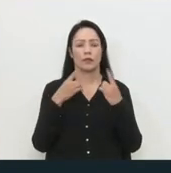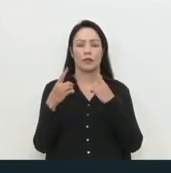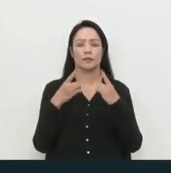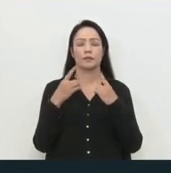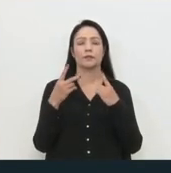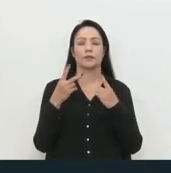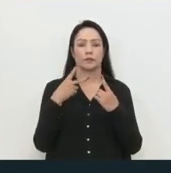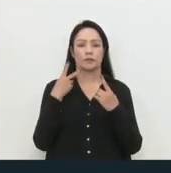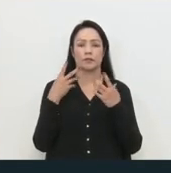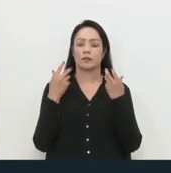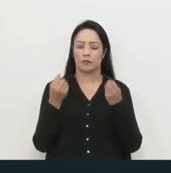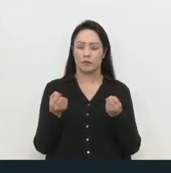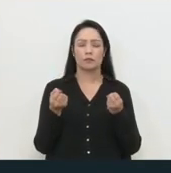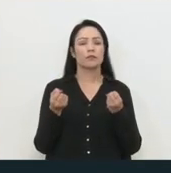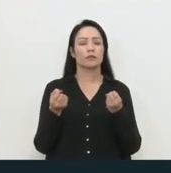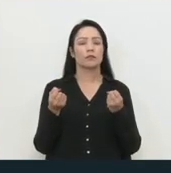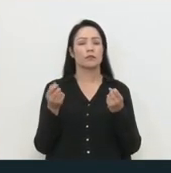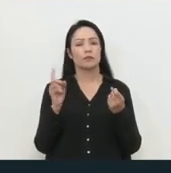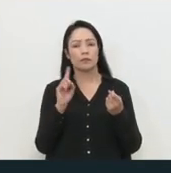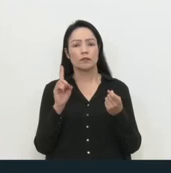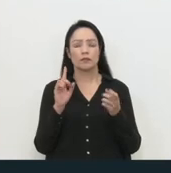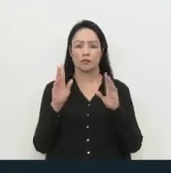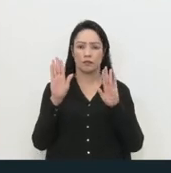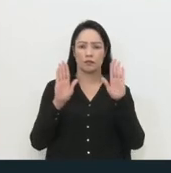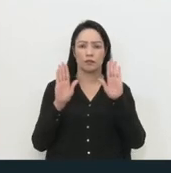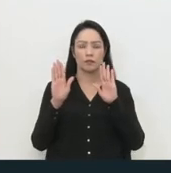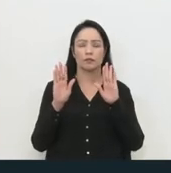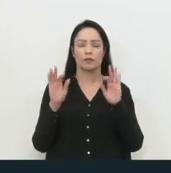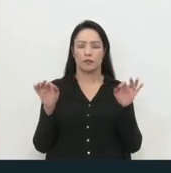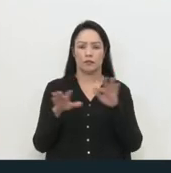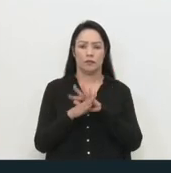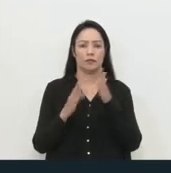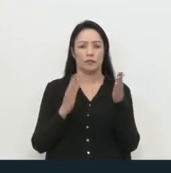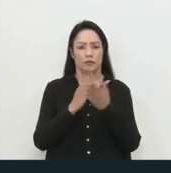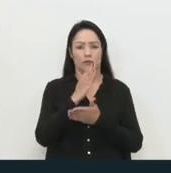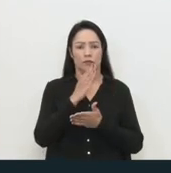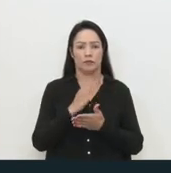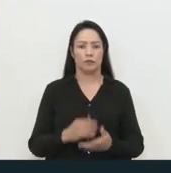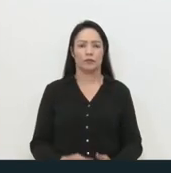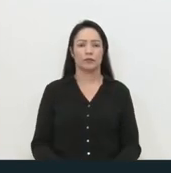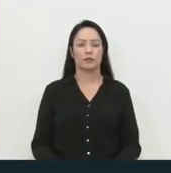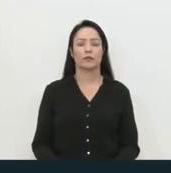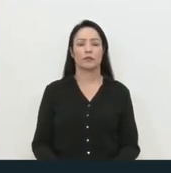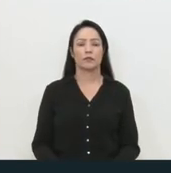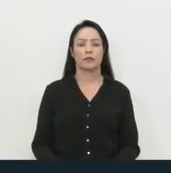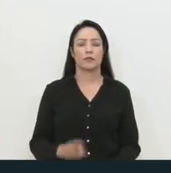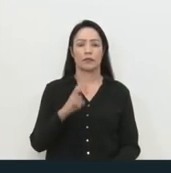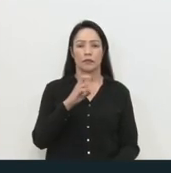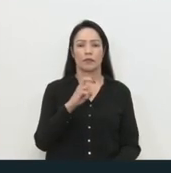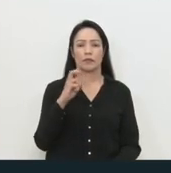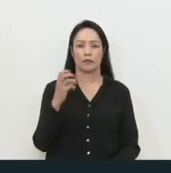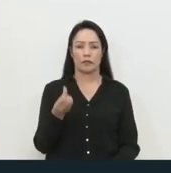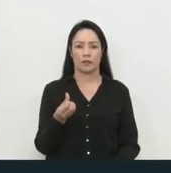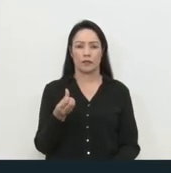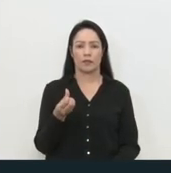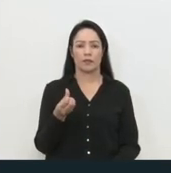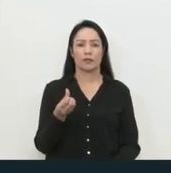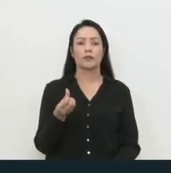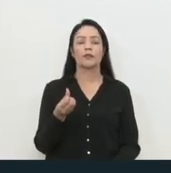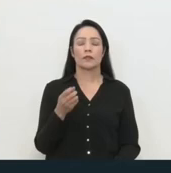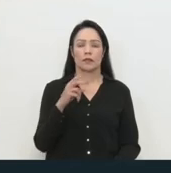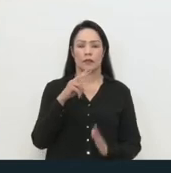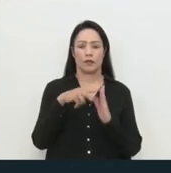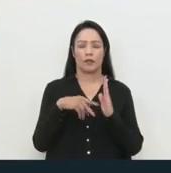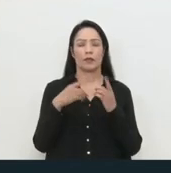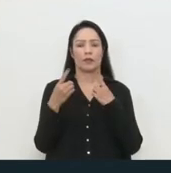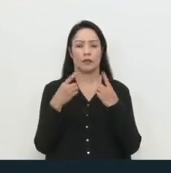favoráveis Como estão os contrário se manifestem encerrado a votação aprovada em camiseta 56 56 leituras que eu